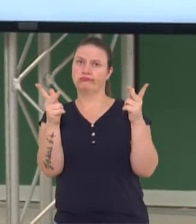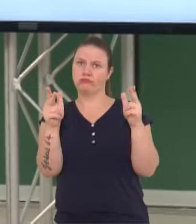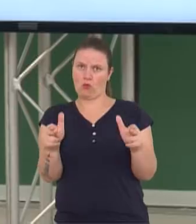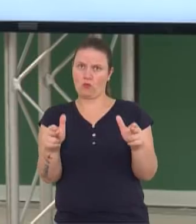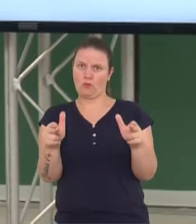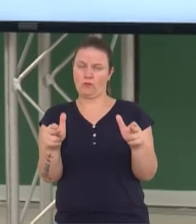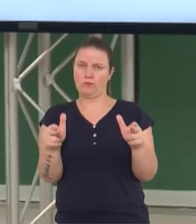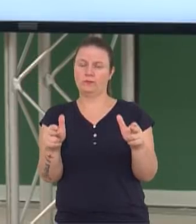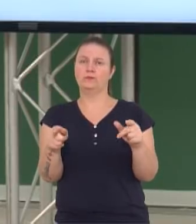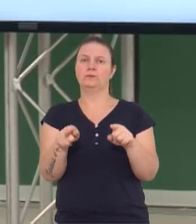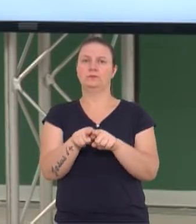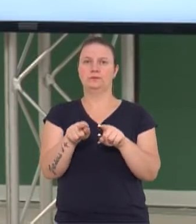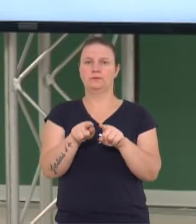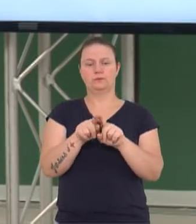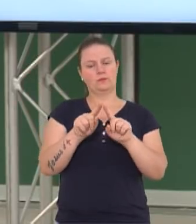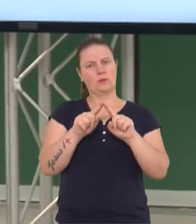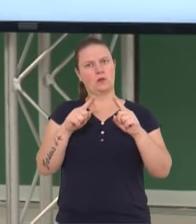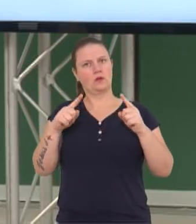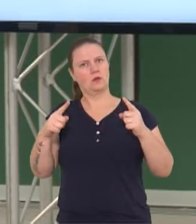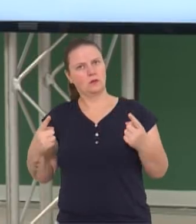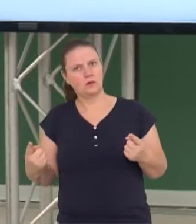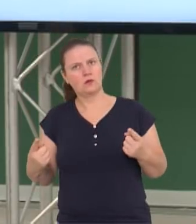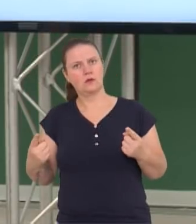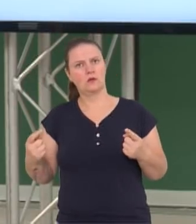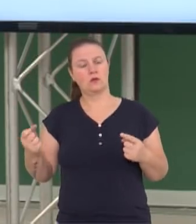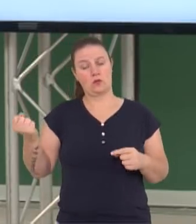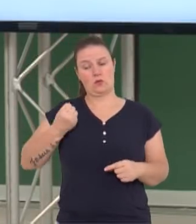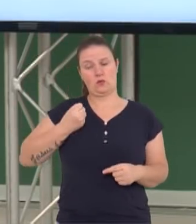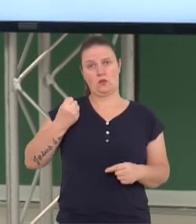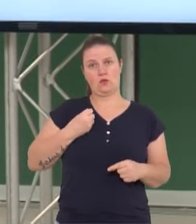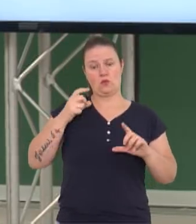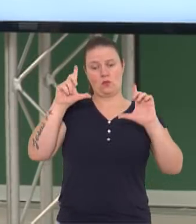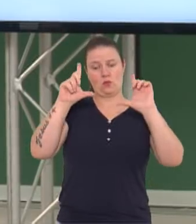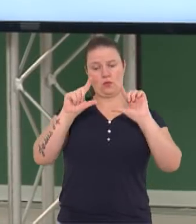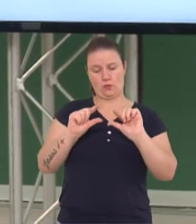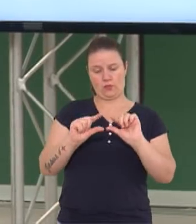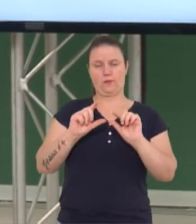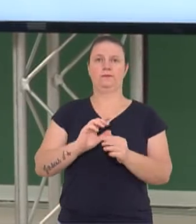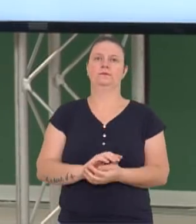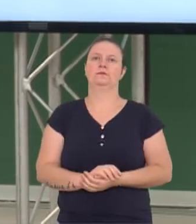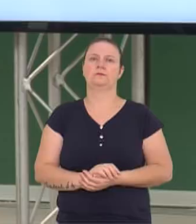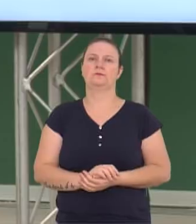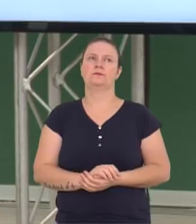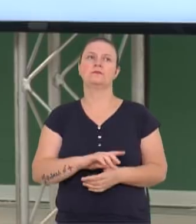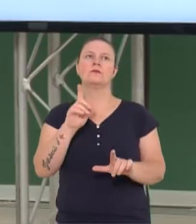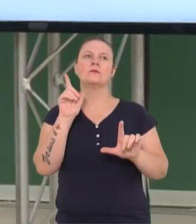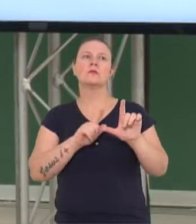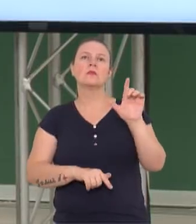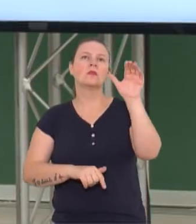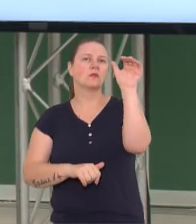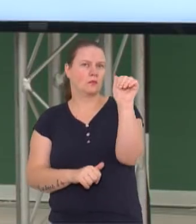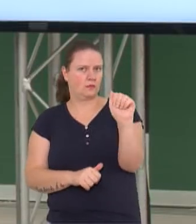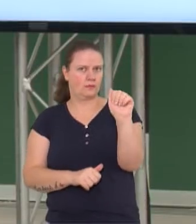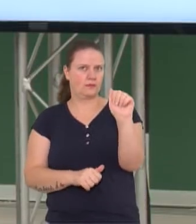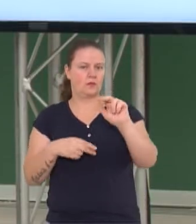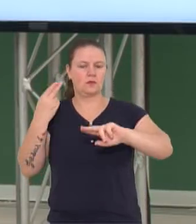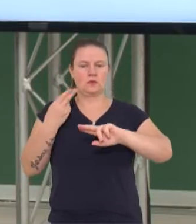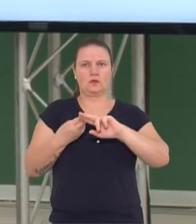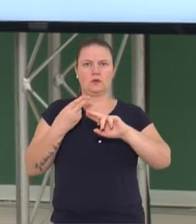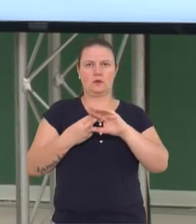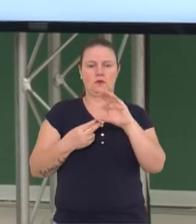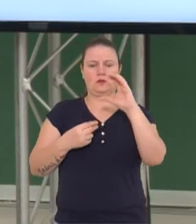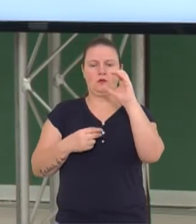mesma quantidade, mas com valores menores. Tudo bem? A letra A, vocês vão usar